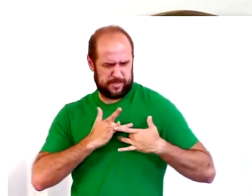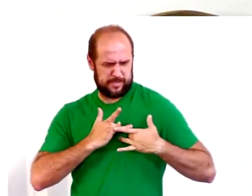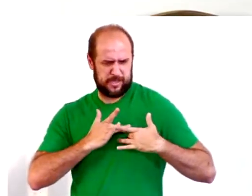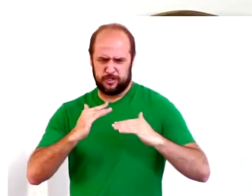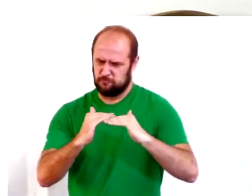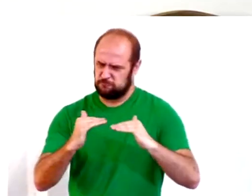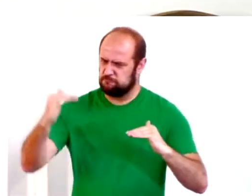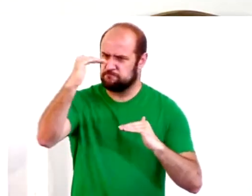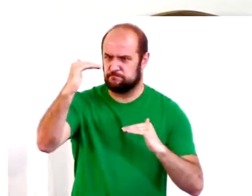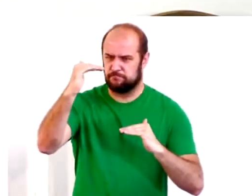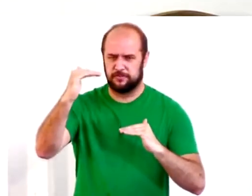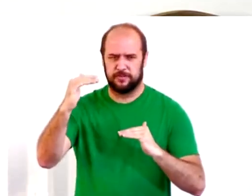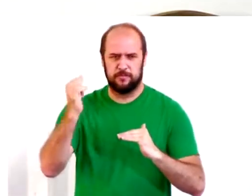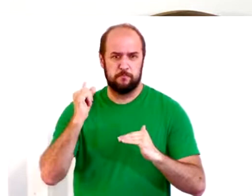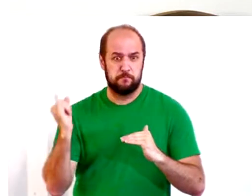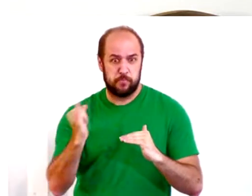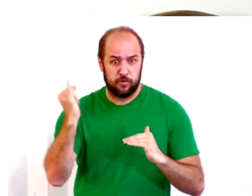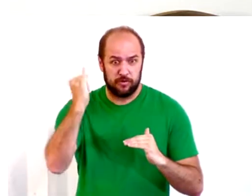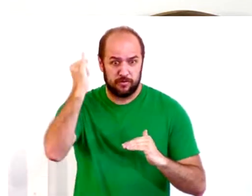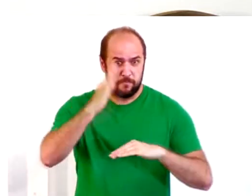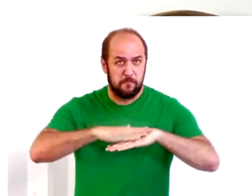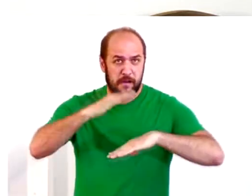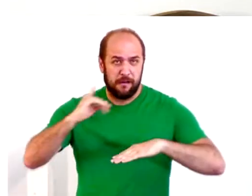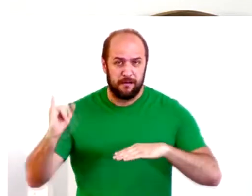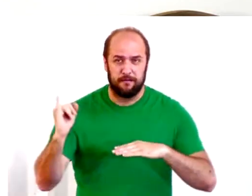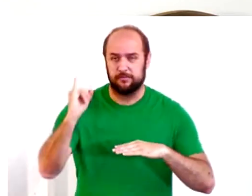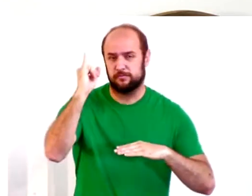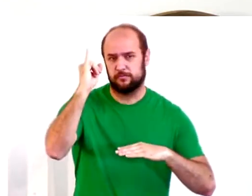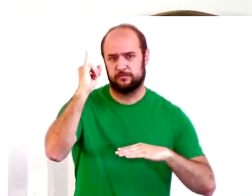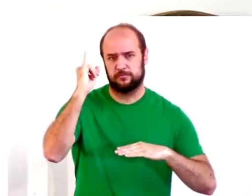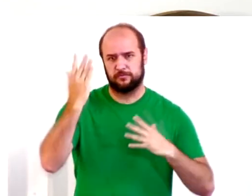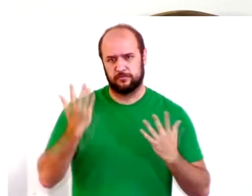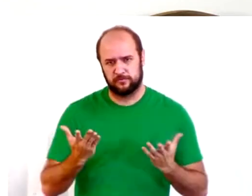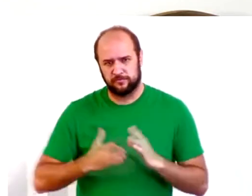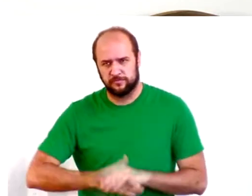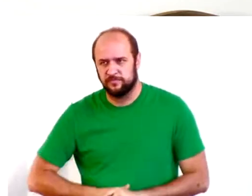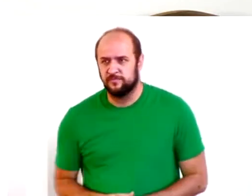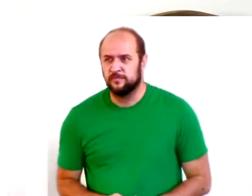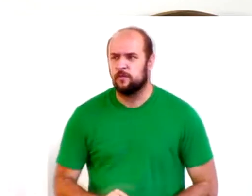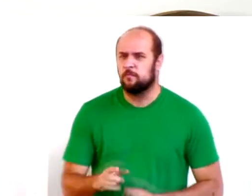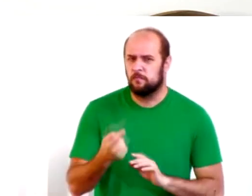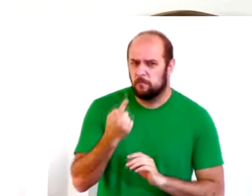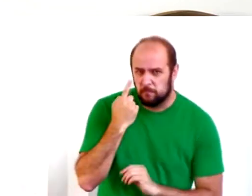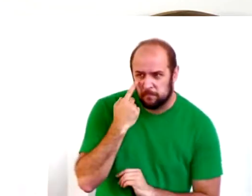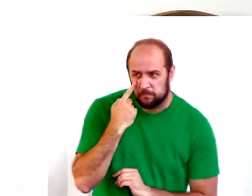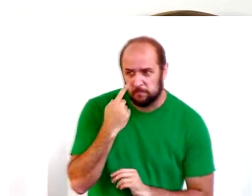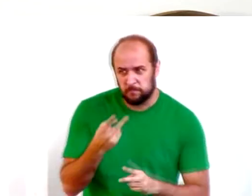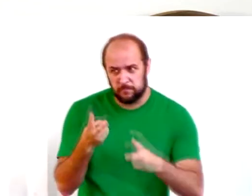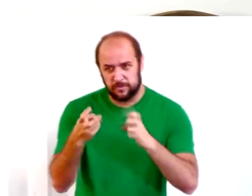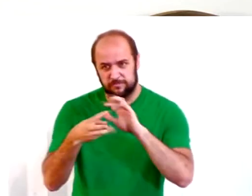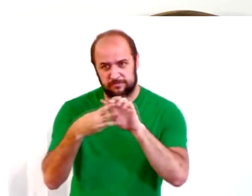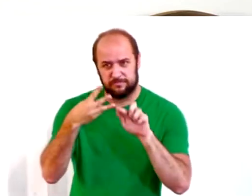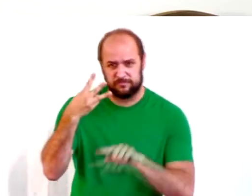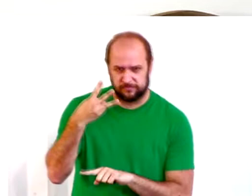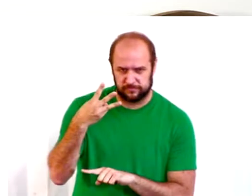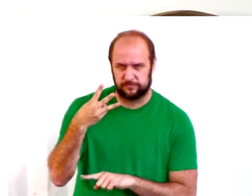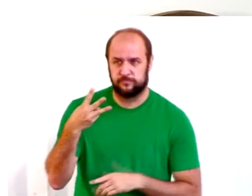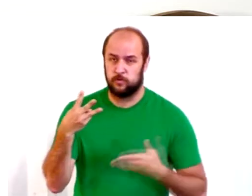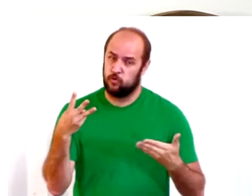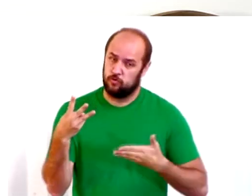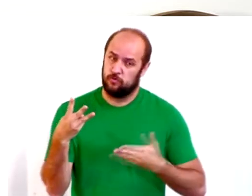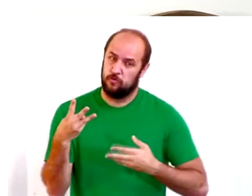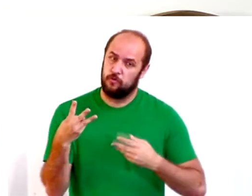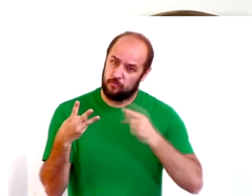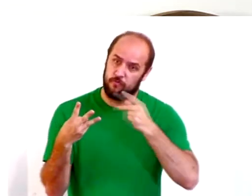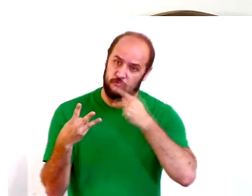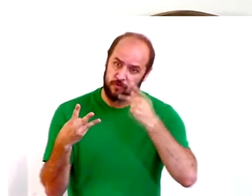urgente? Por que será, né? Essa passagem nos mostra três coisas aqui, e é sobre o que eu vou falar.